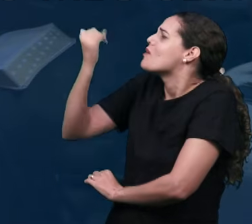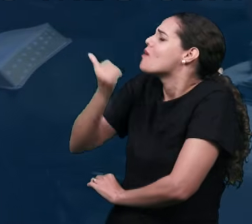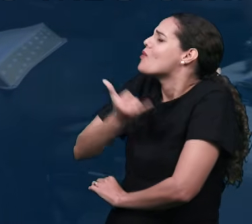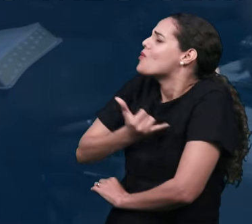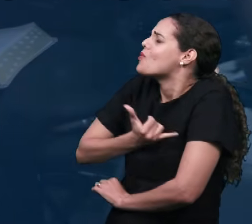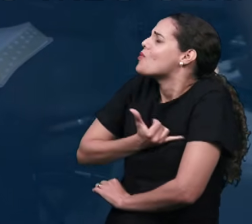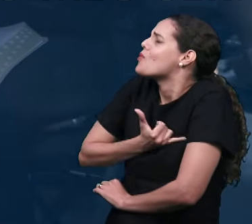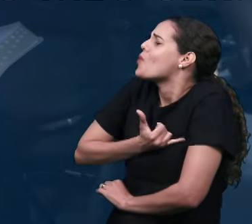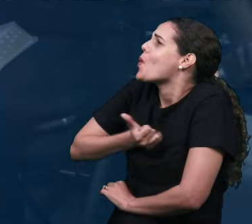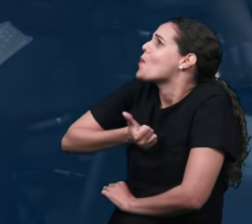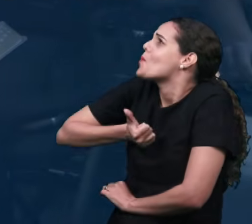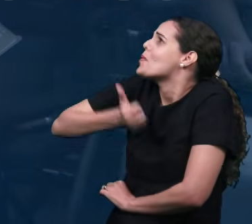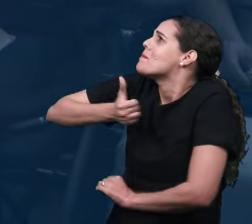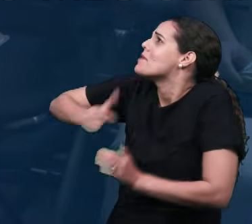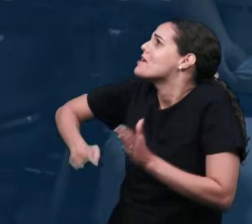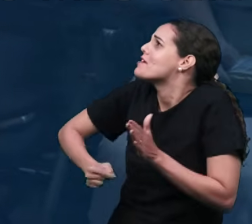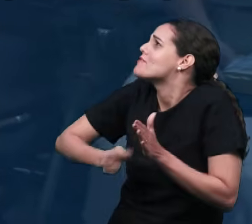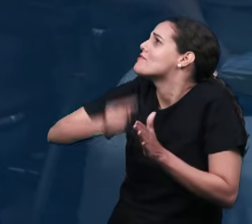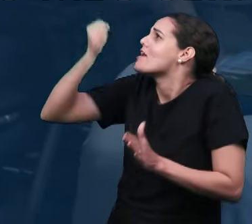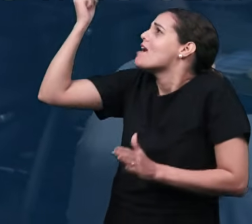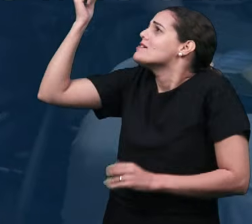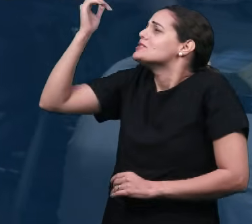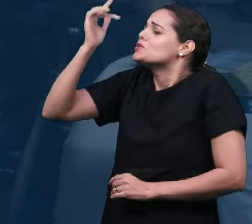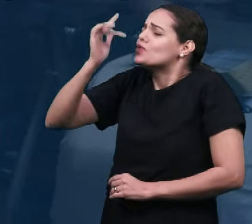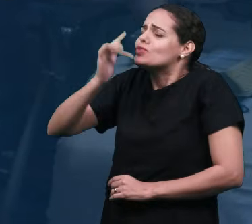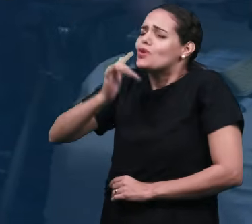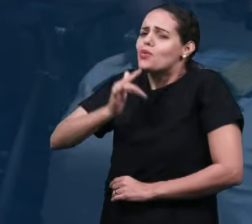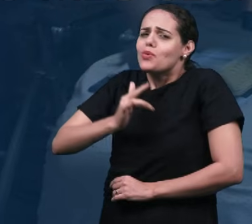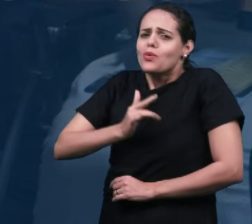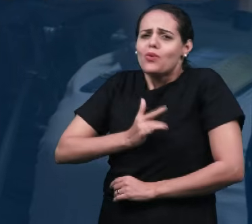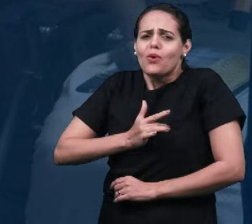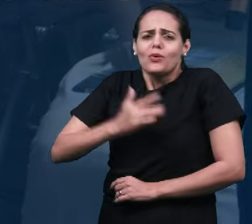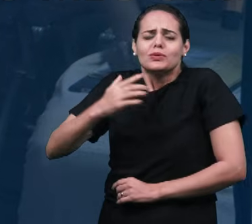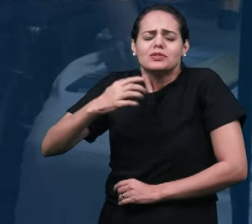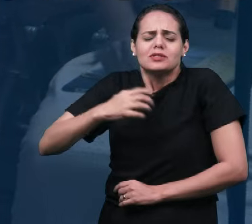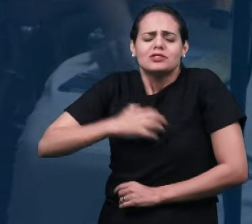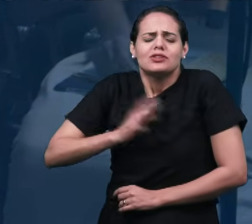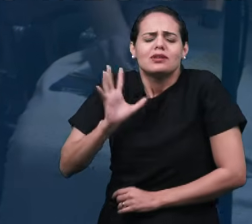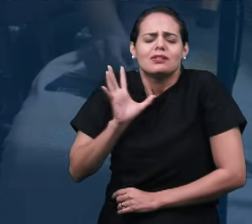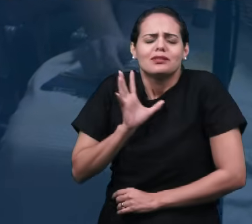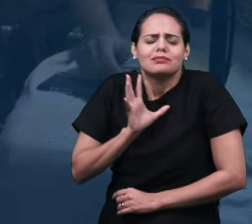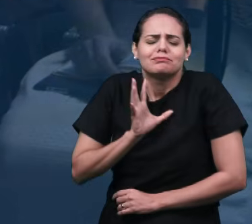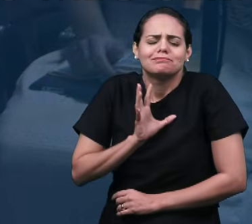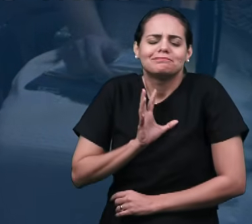foi um toque de esperança e de